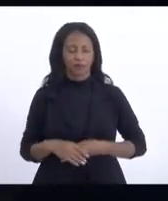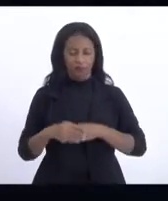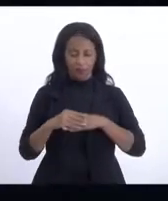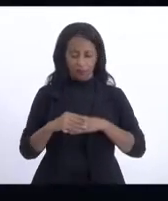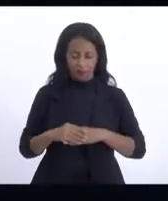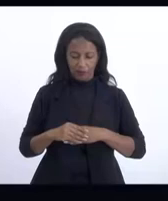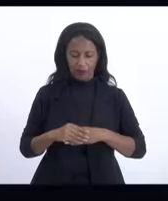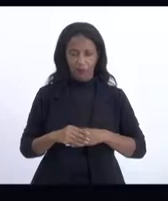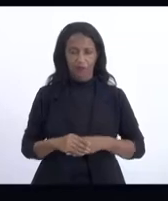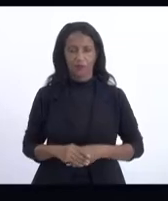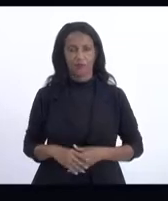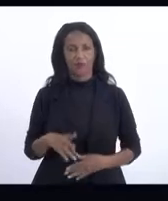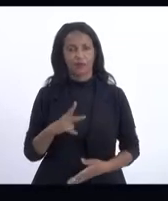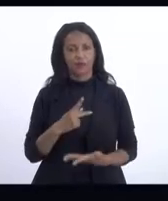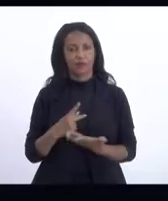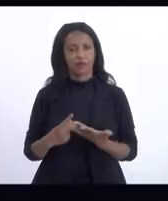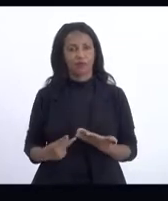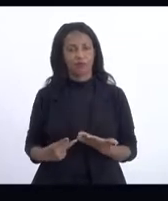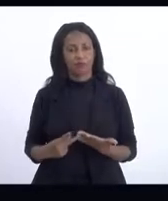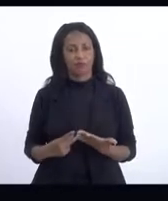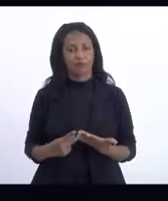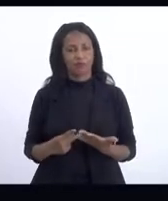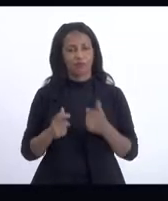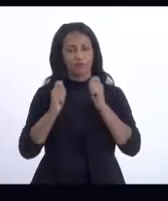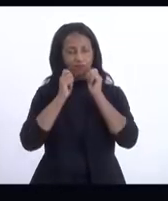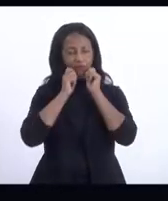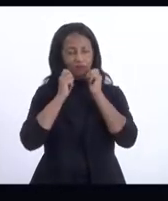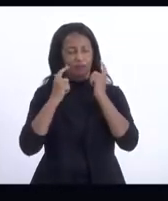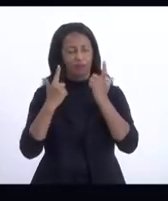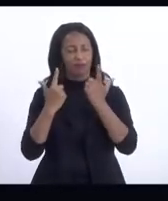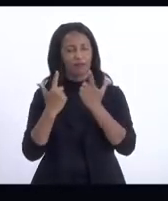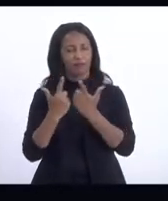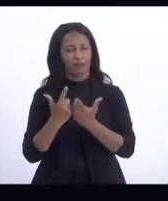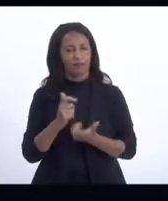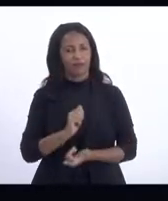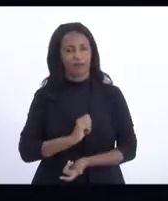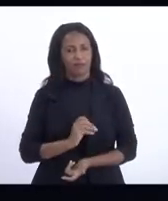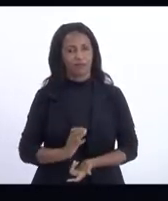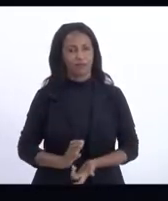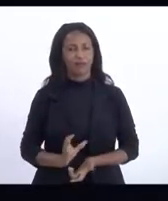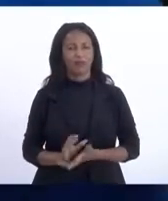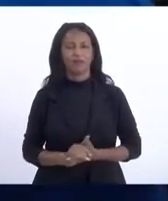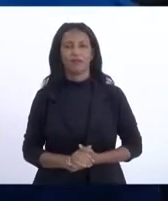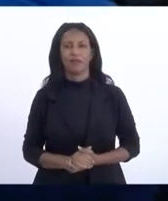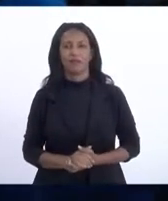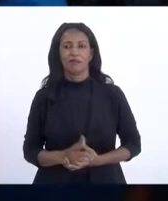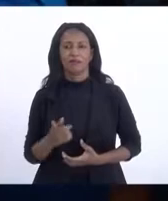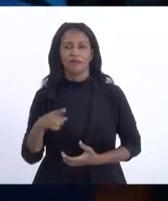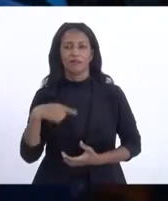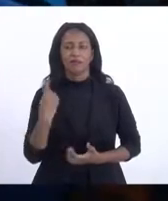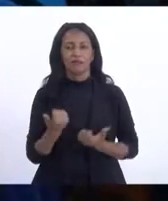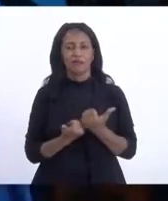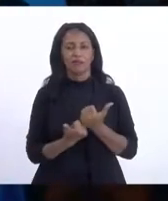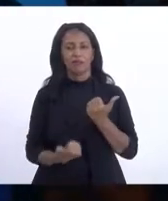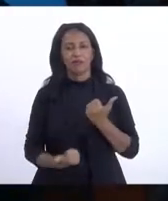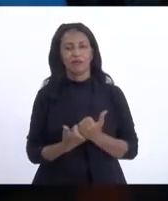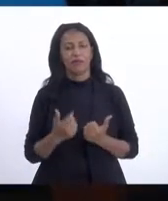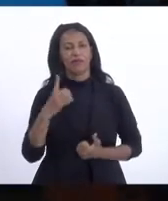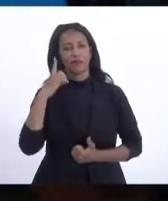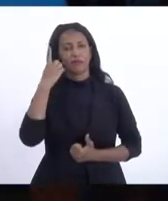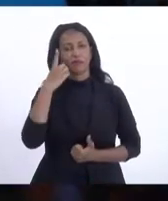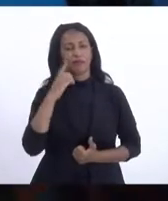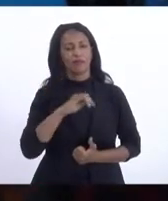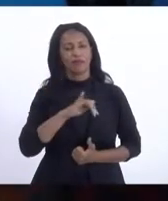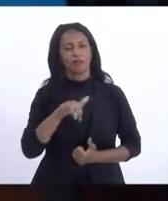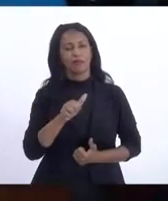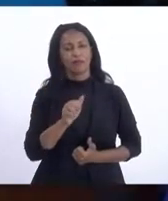Cumprimento o presidente da Assembleia Legislativa, senhor André Siciliano, o nosso vice-presidente, o deputado